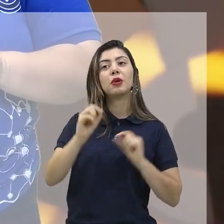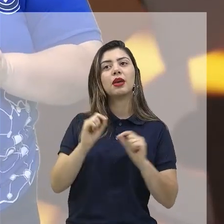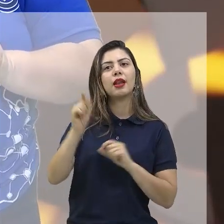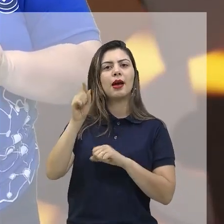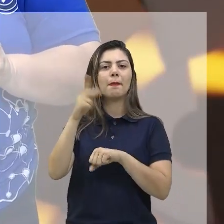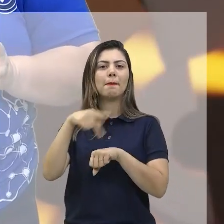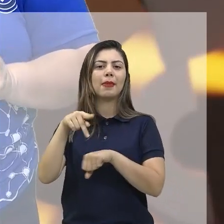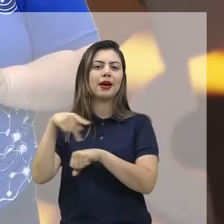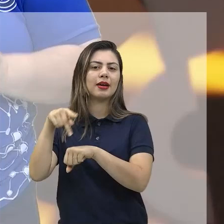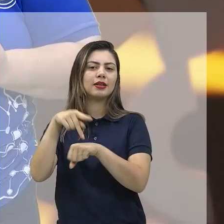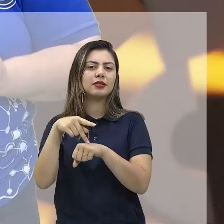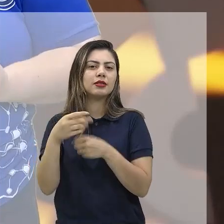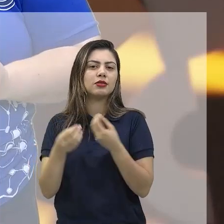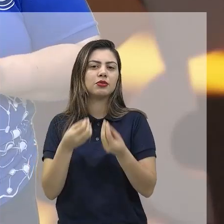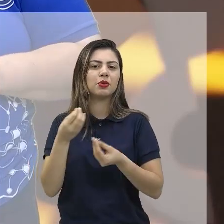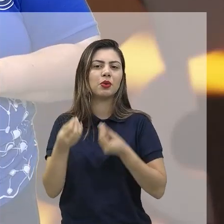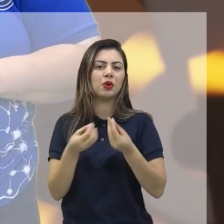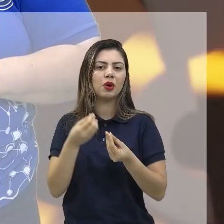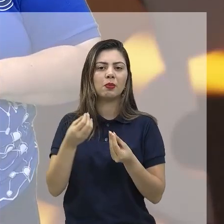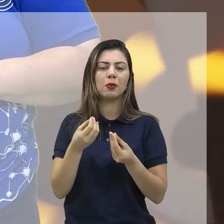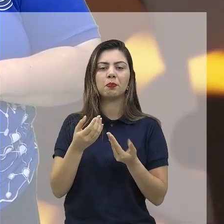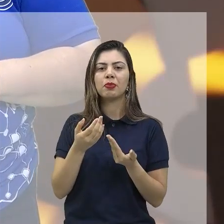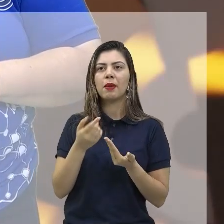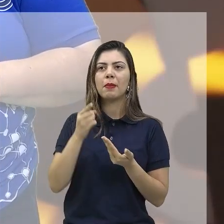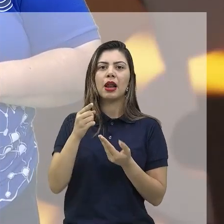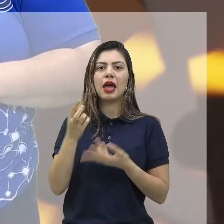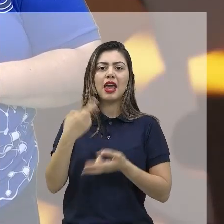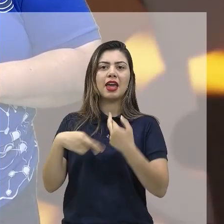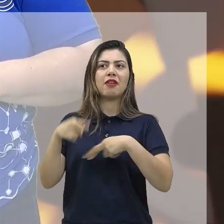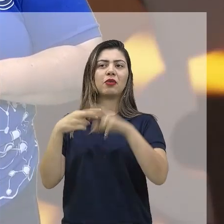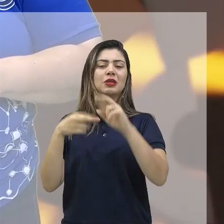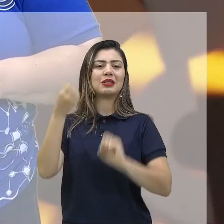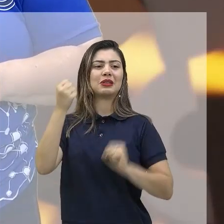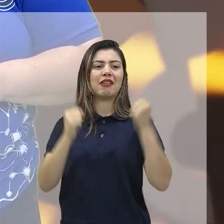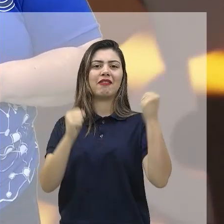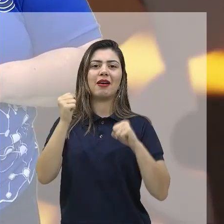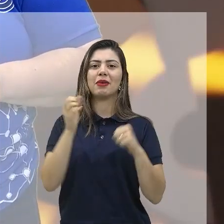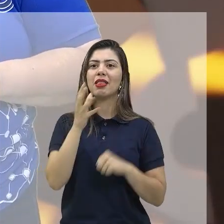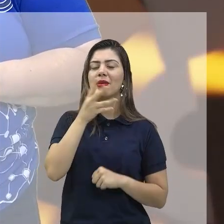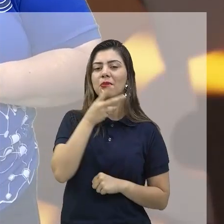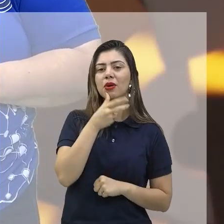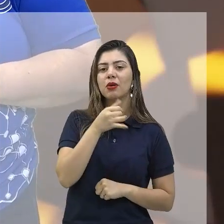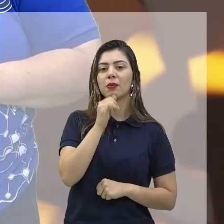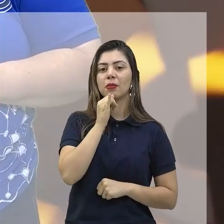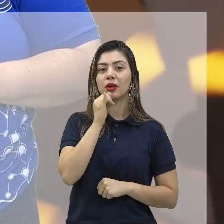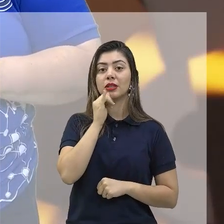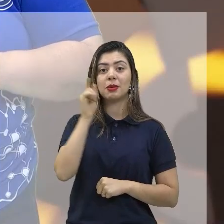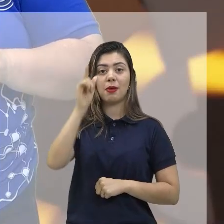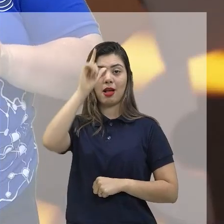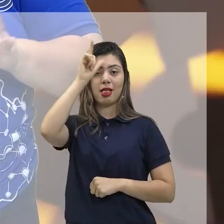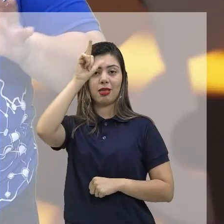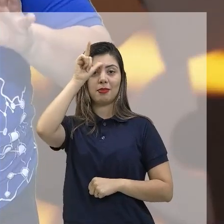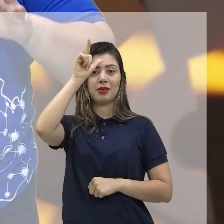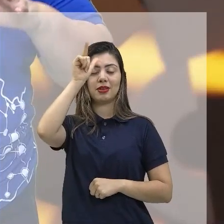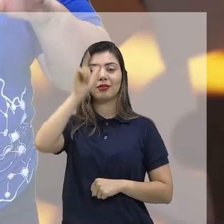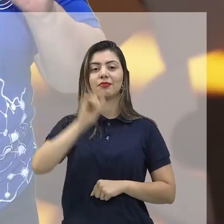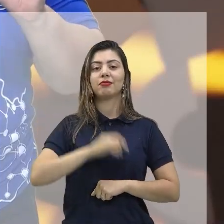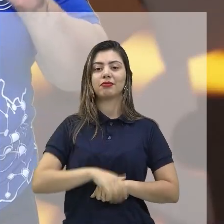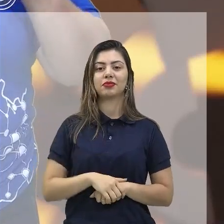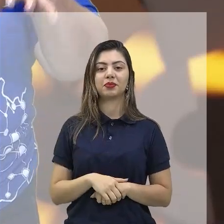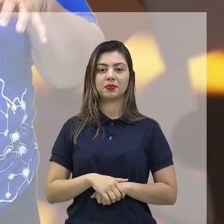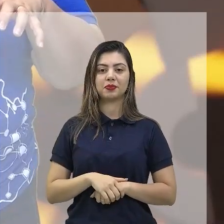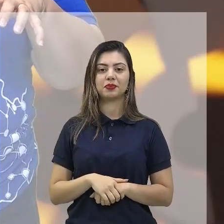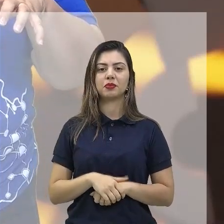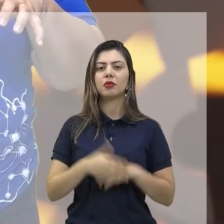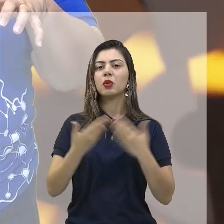saíram tardiamente ali para as suas revoluções industriais, como, por exemplo, a Alemanha, tá? Então, ali quem